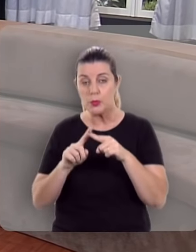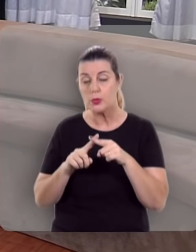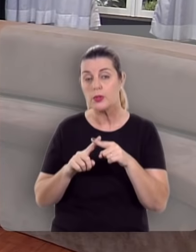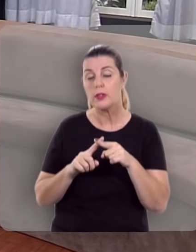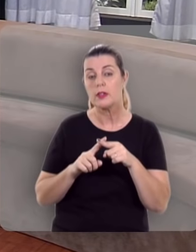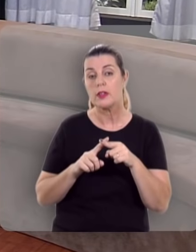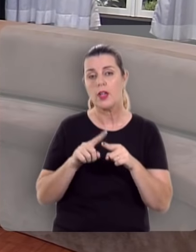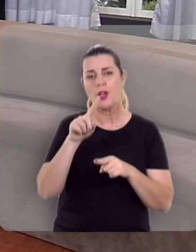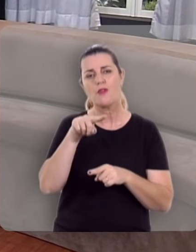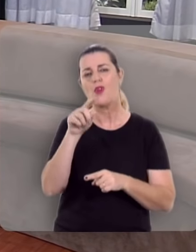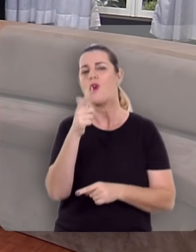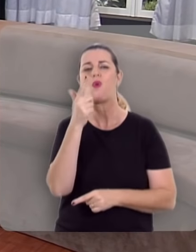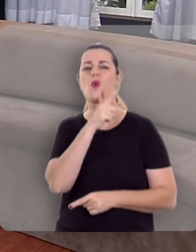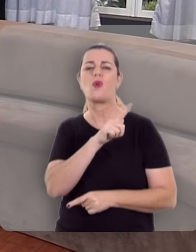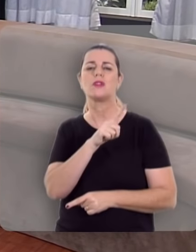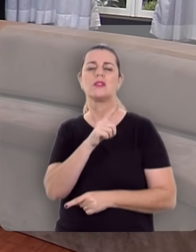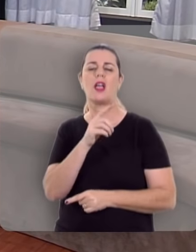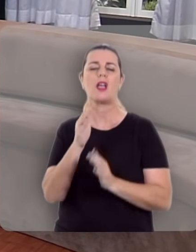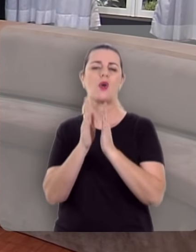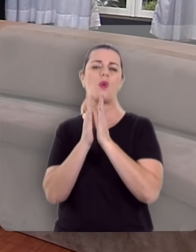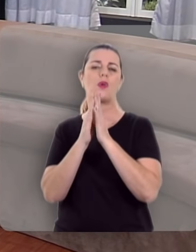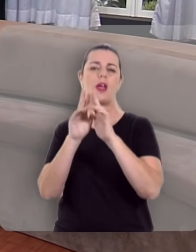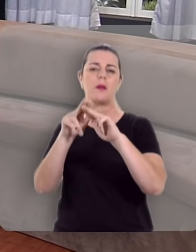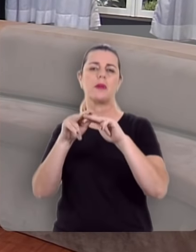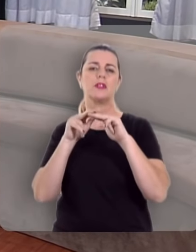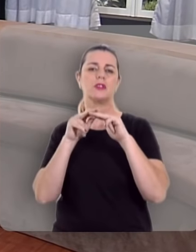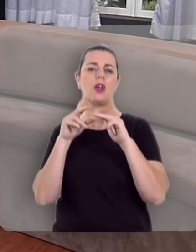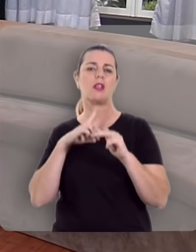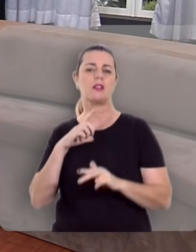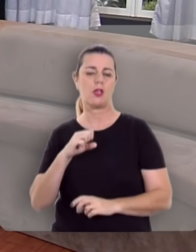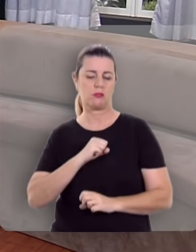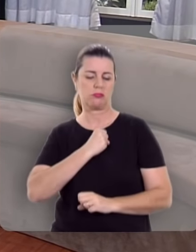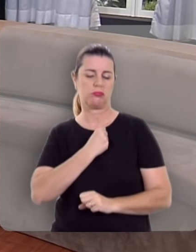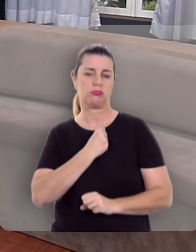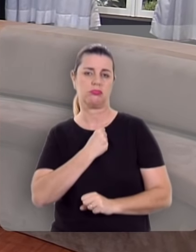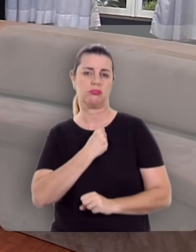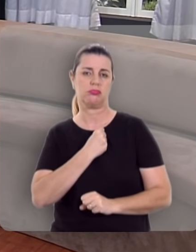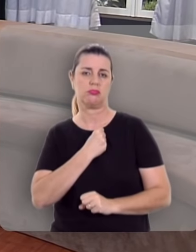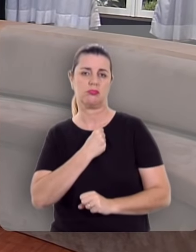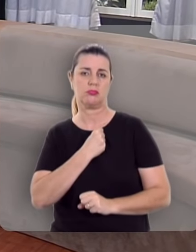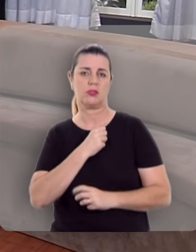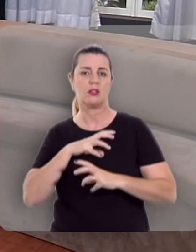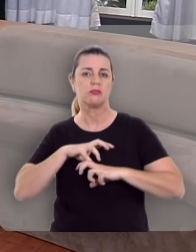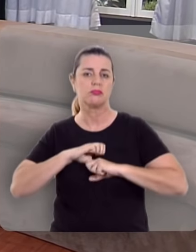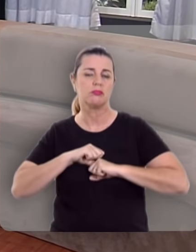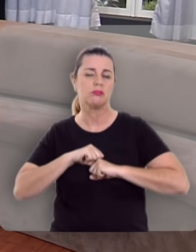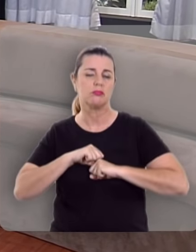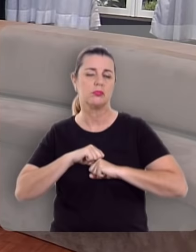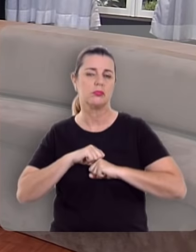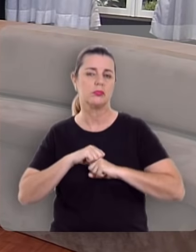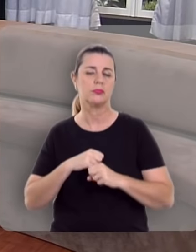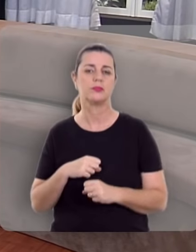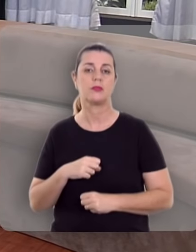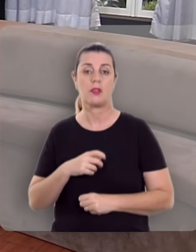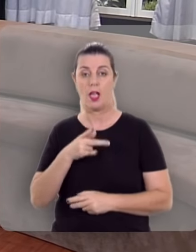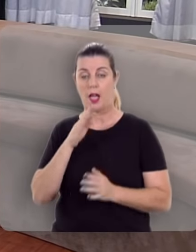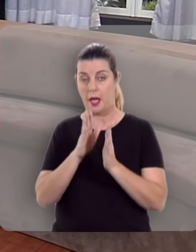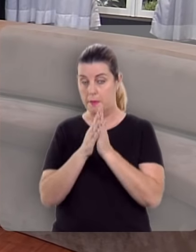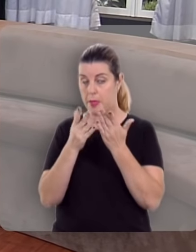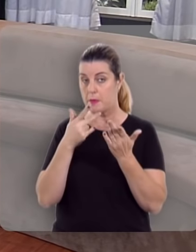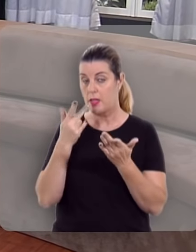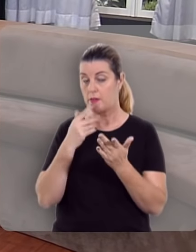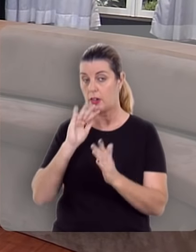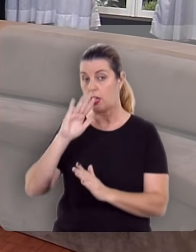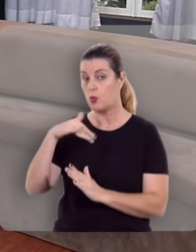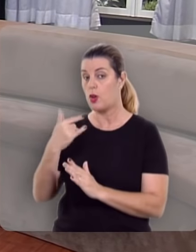criticaram você, acusaram você. Sabe por quê? Você não consegue orar por alguém e ter mágoa desse